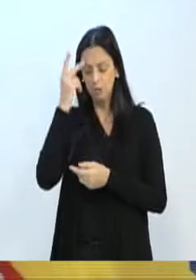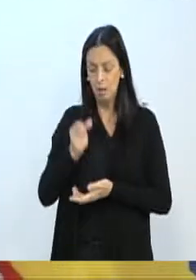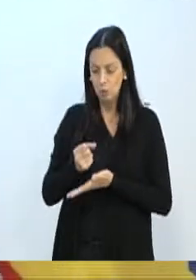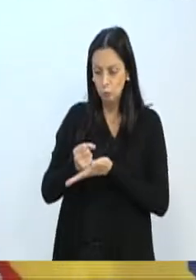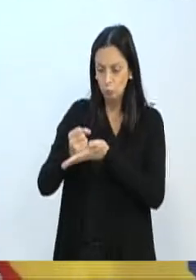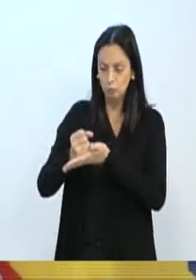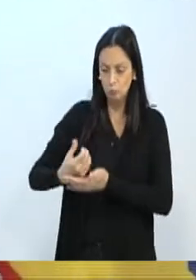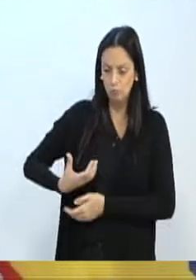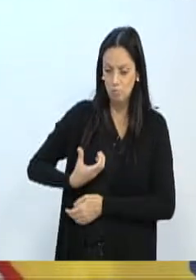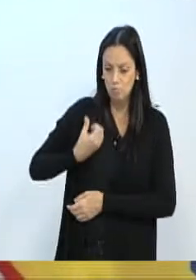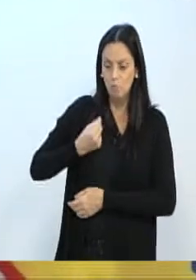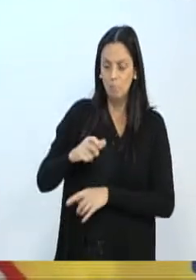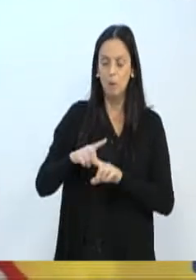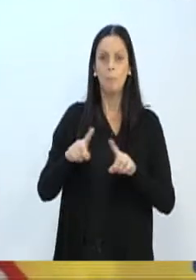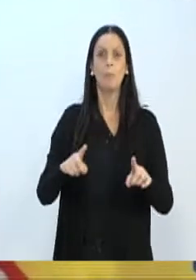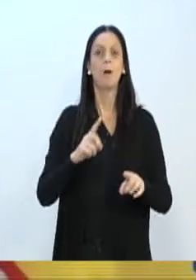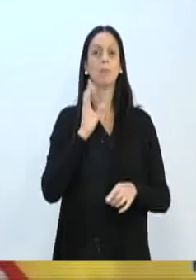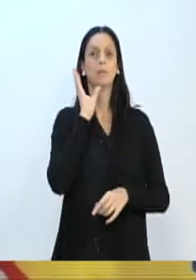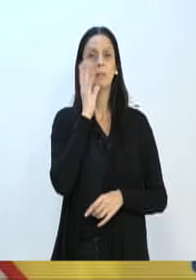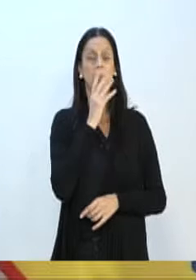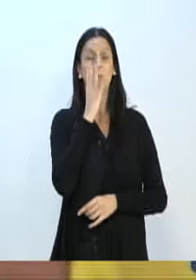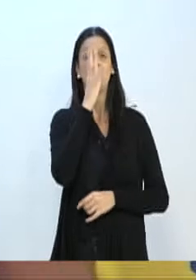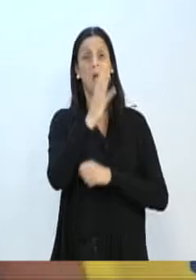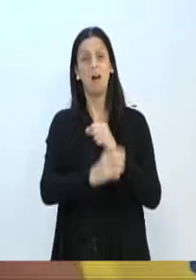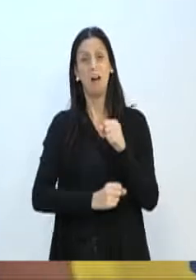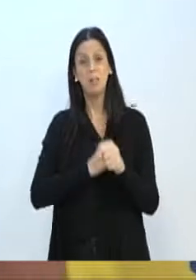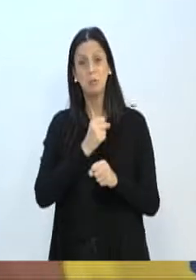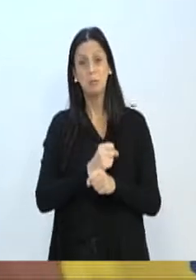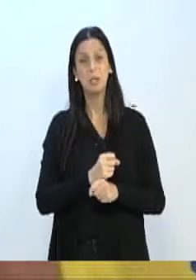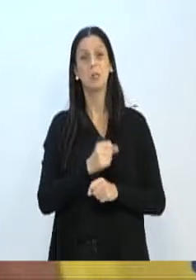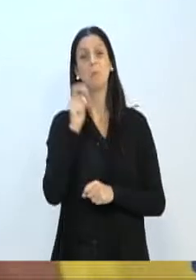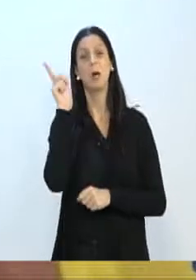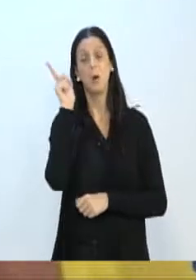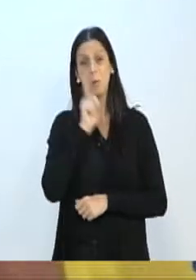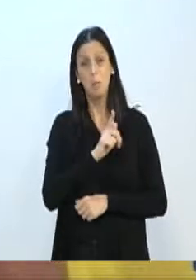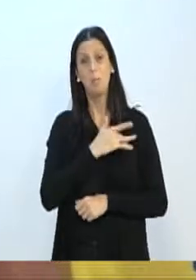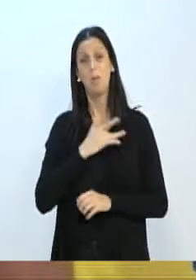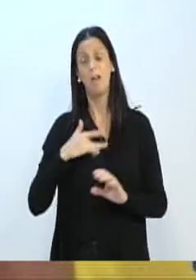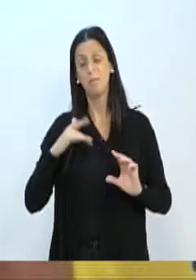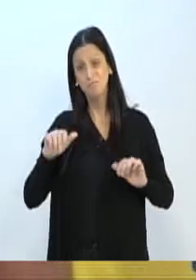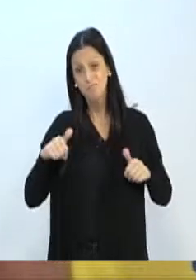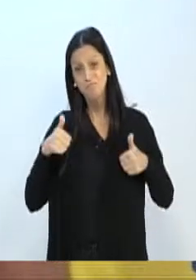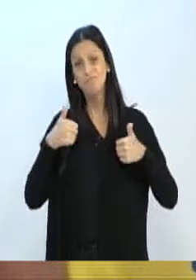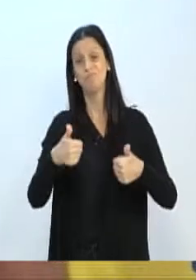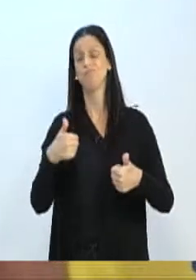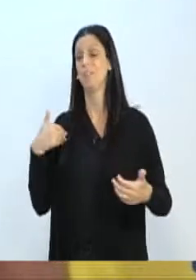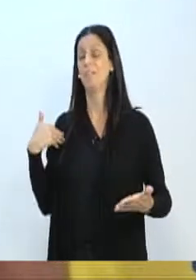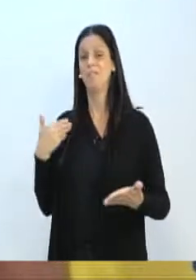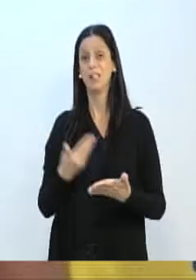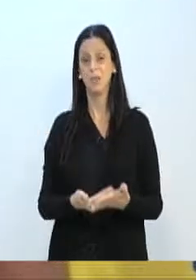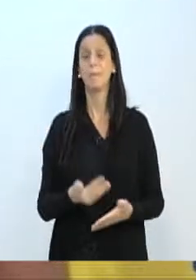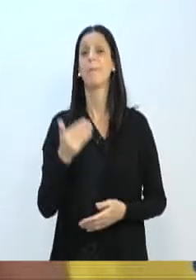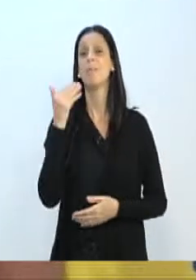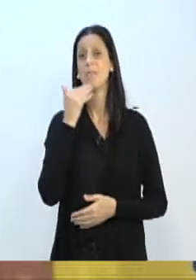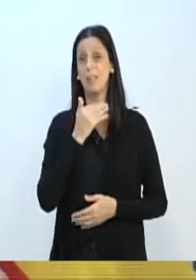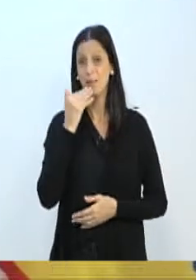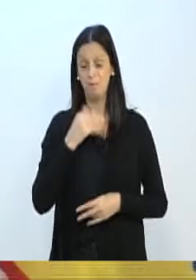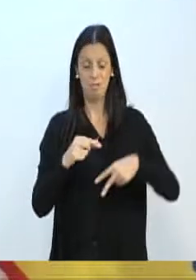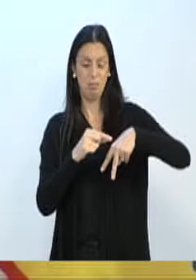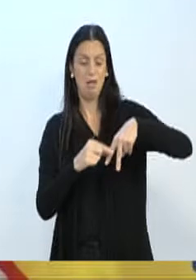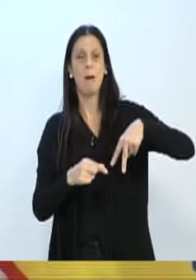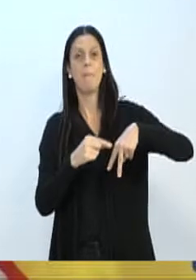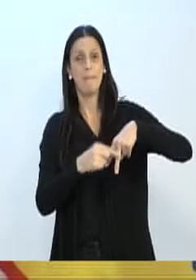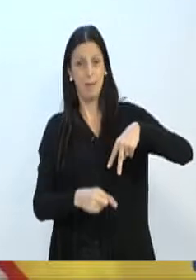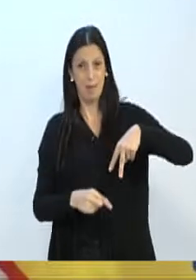que fazer uma série de procedimento médico, até hoje ainda está com defeito. Então, importante quando tem